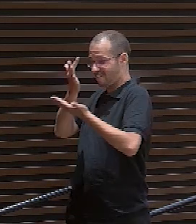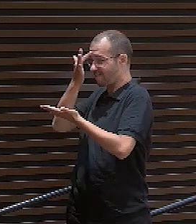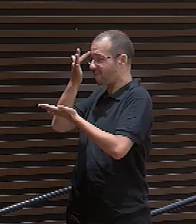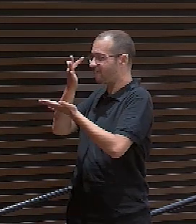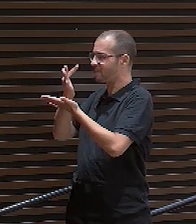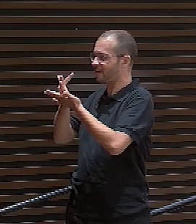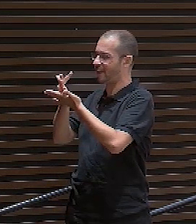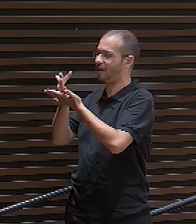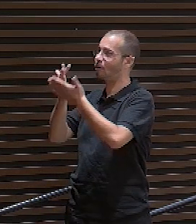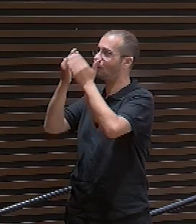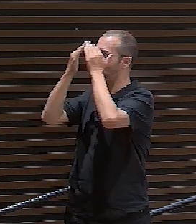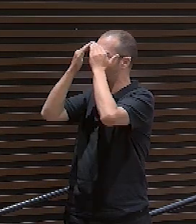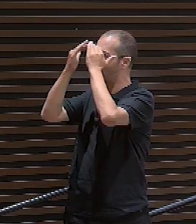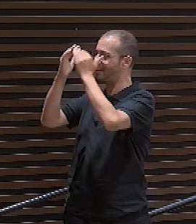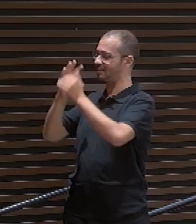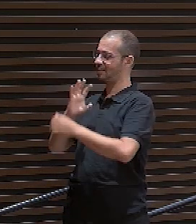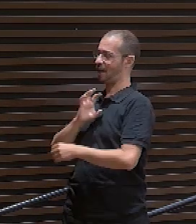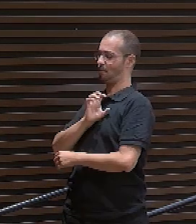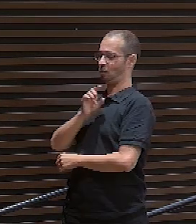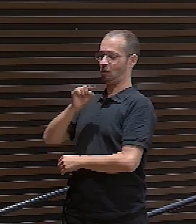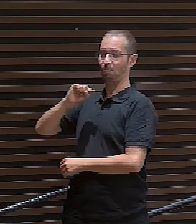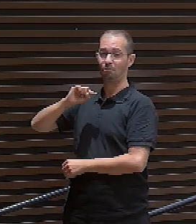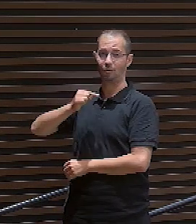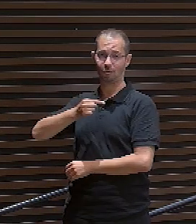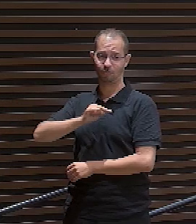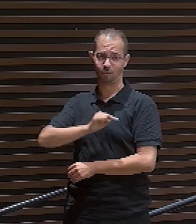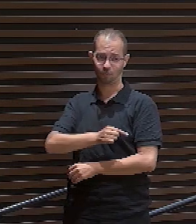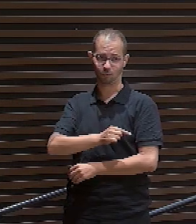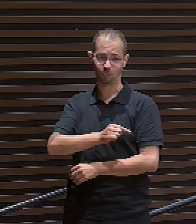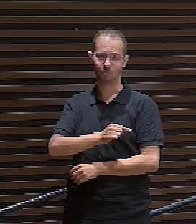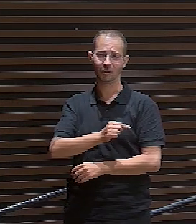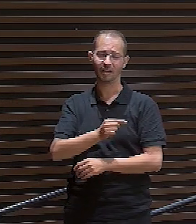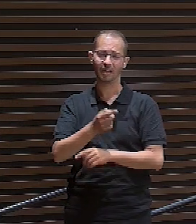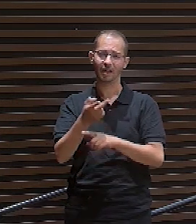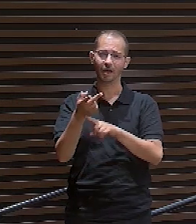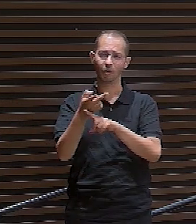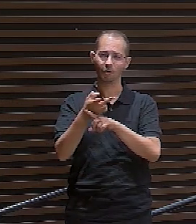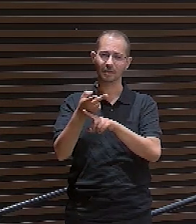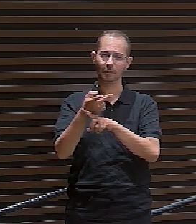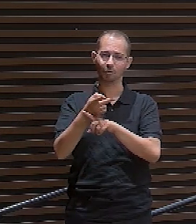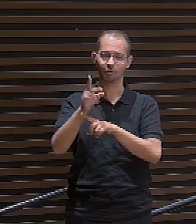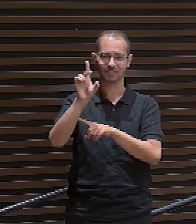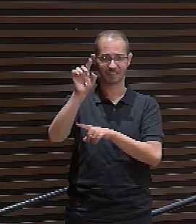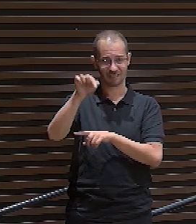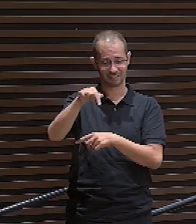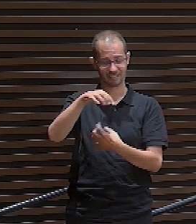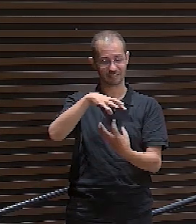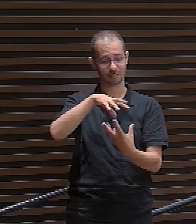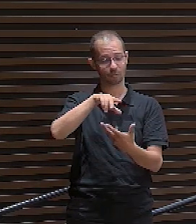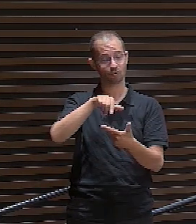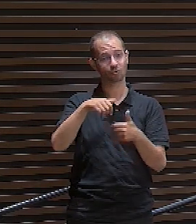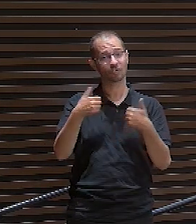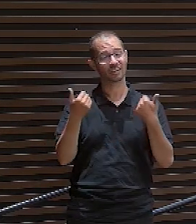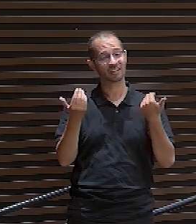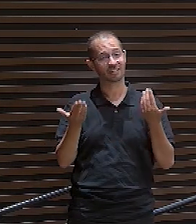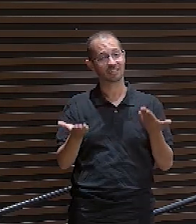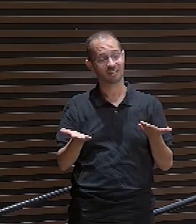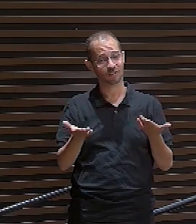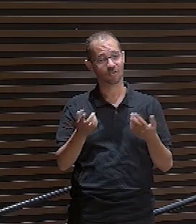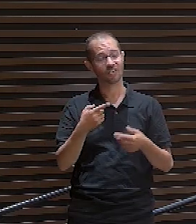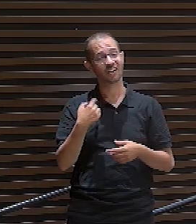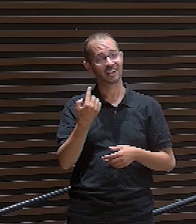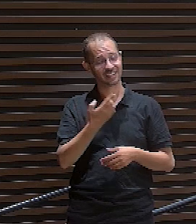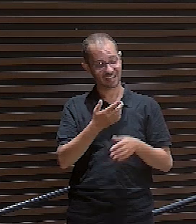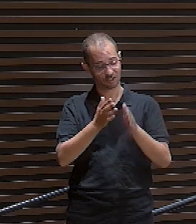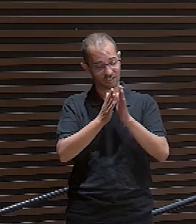e amor profundo são o que ele busca neste mundo. Então, que a nossa